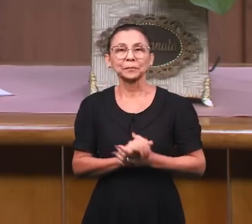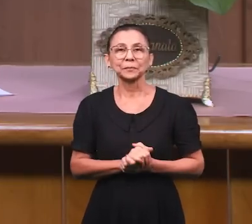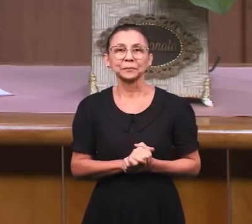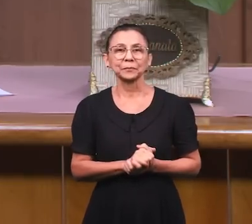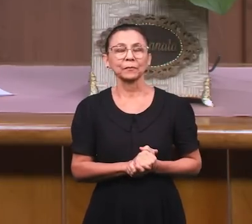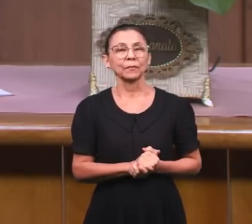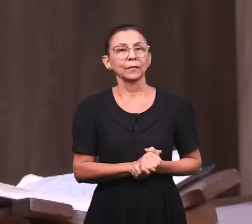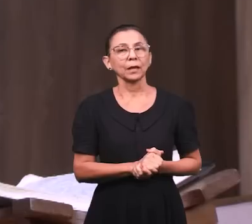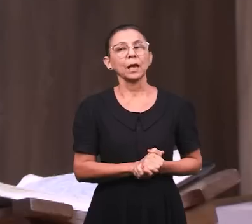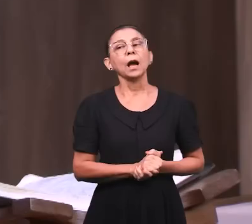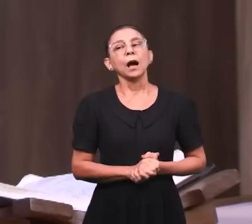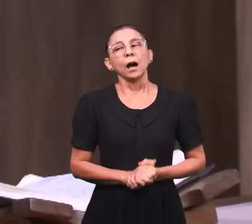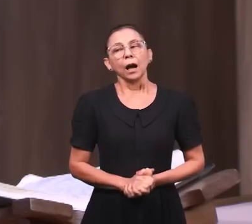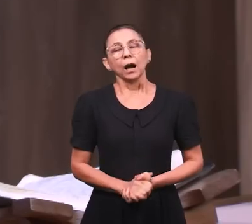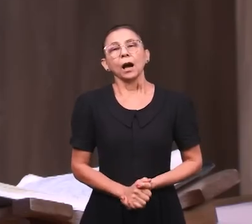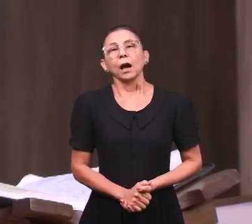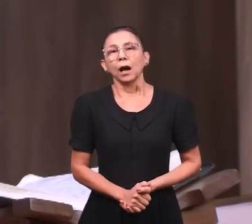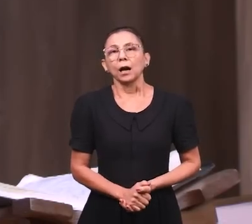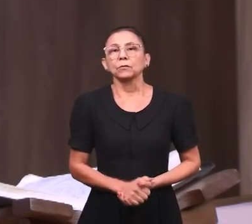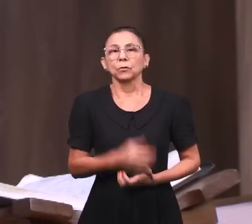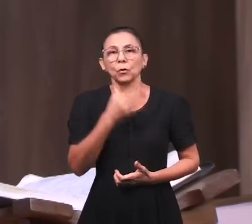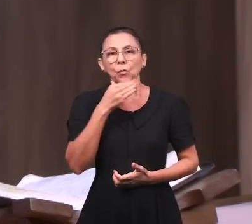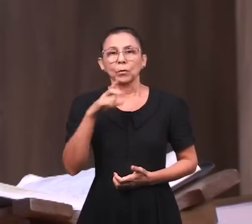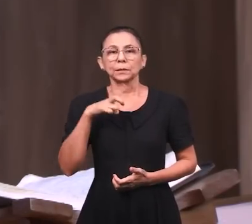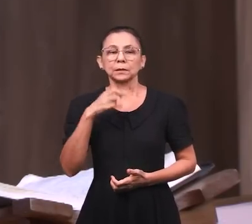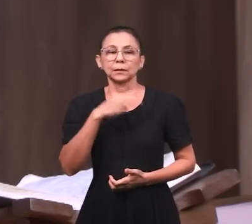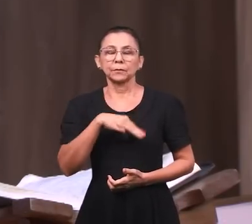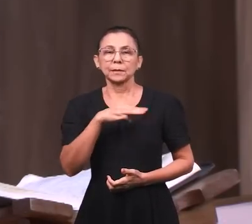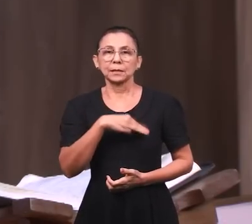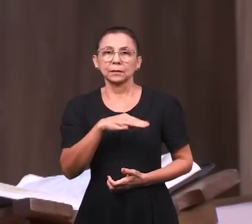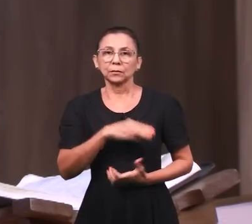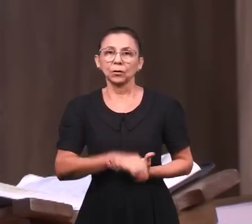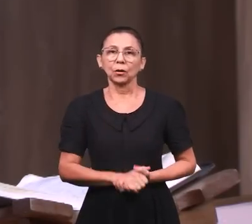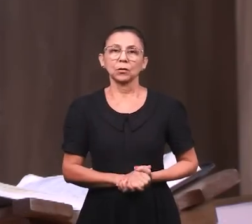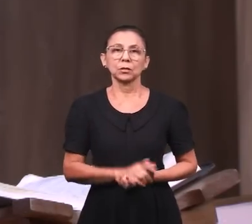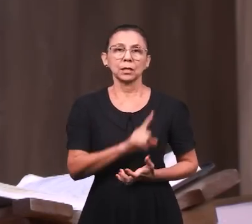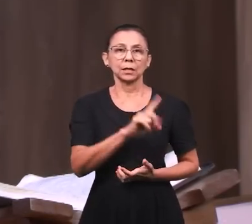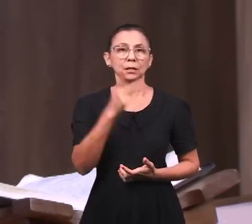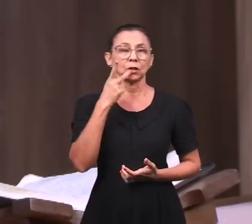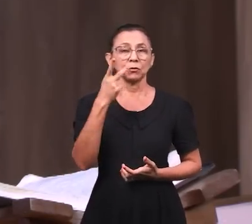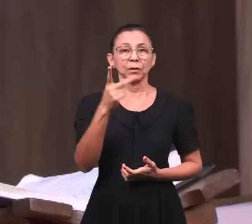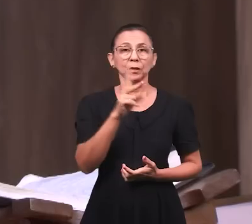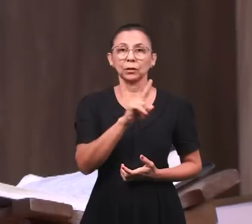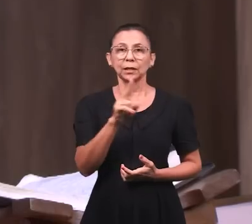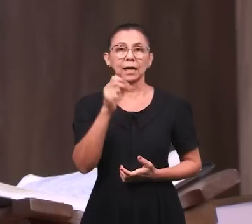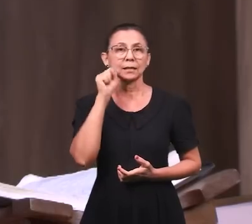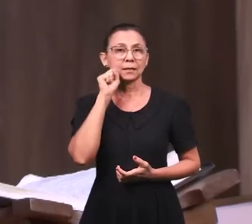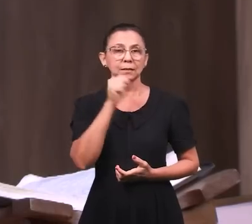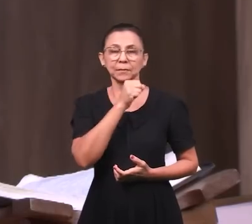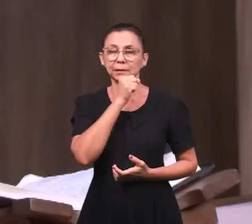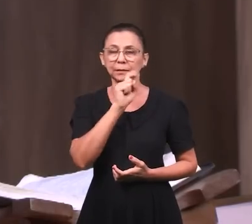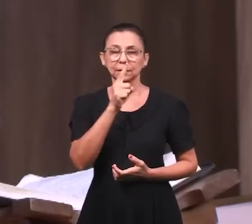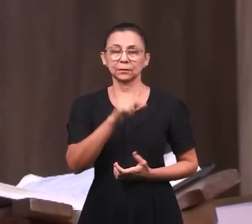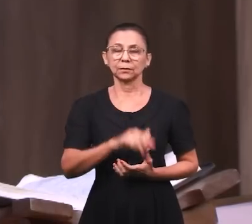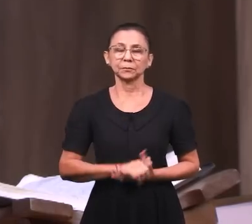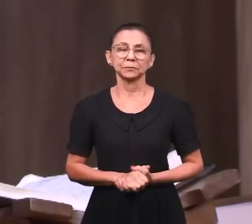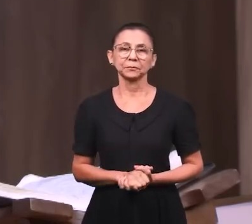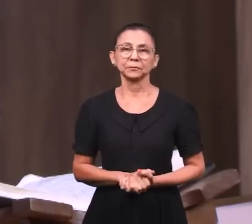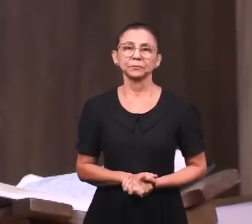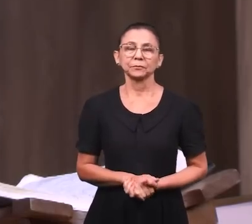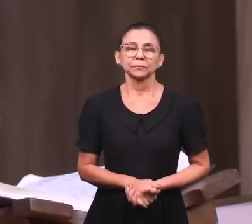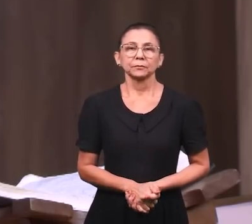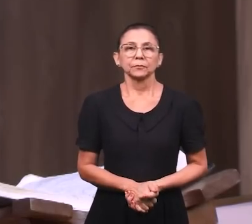homem respondeu, foi aquele que usou de misericórdia. Ele não disse que foi o samaritano. Os irmãos